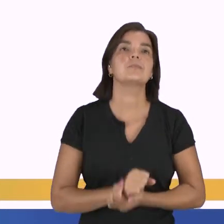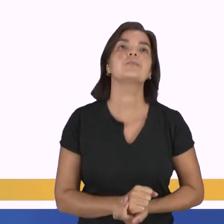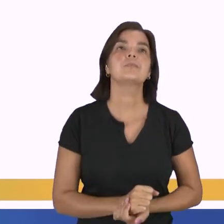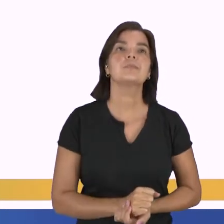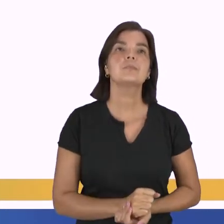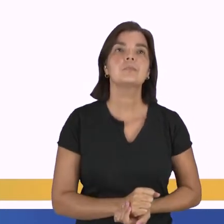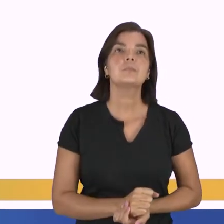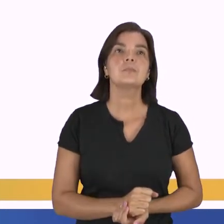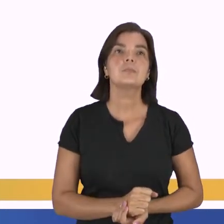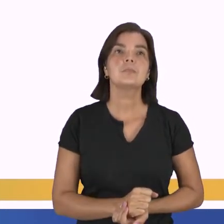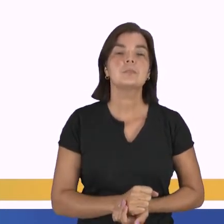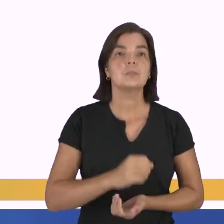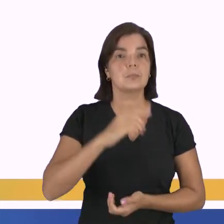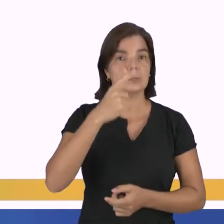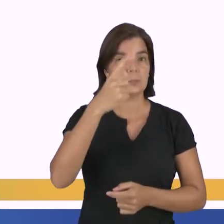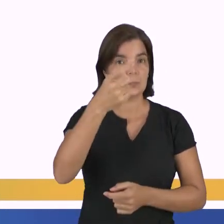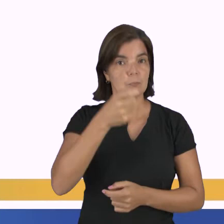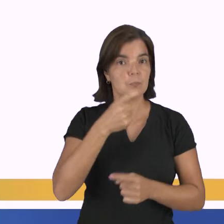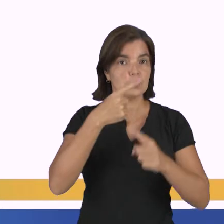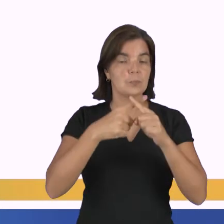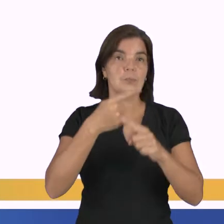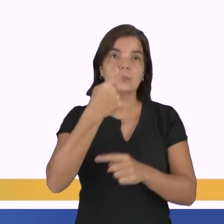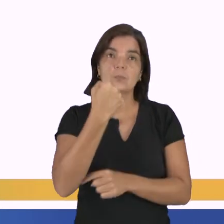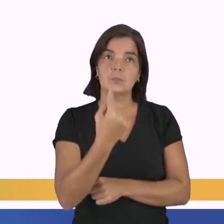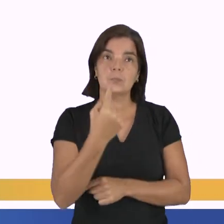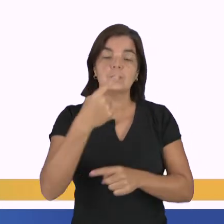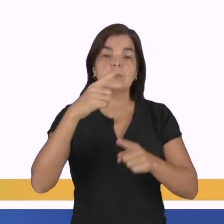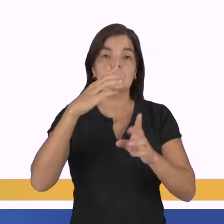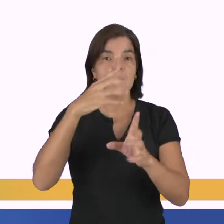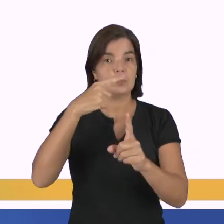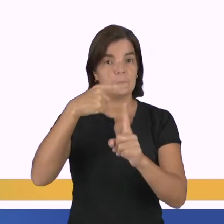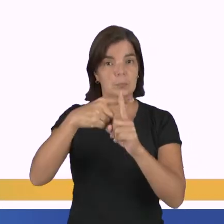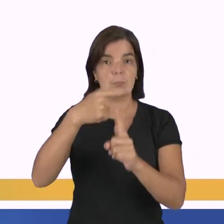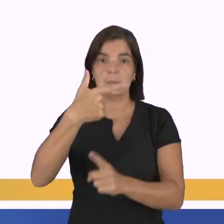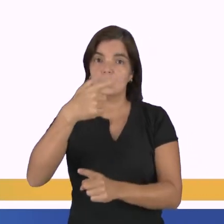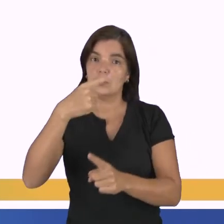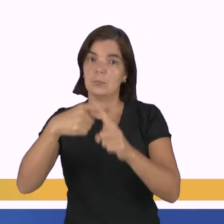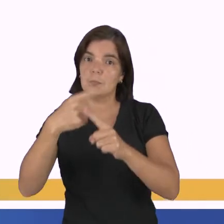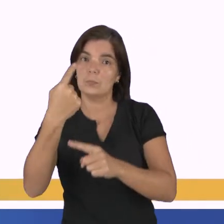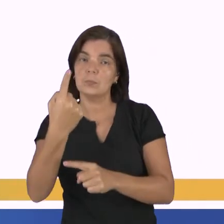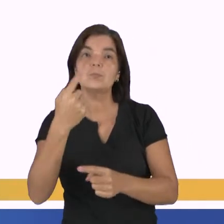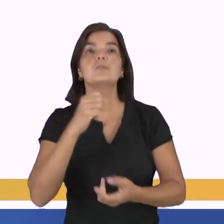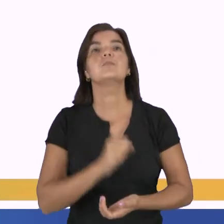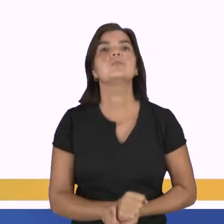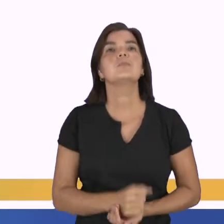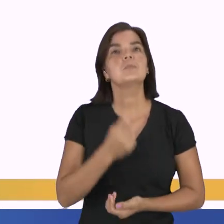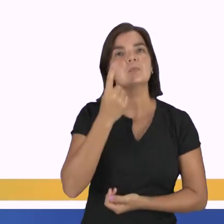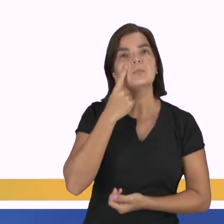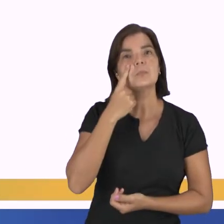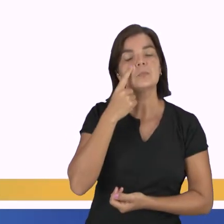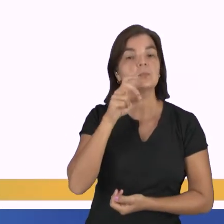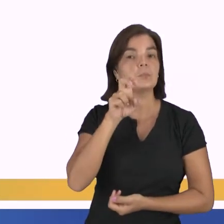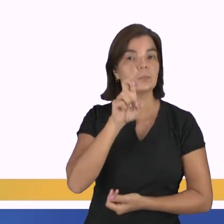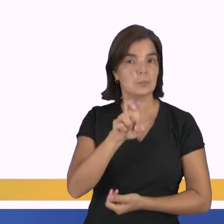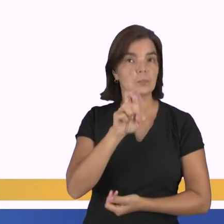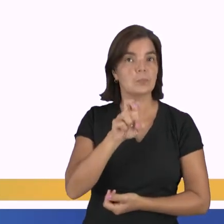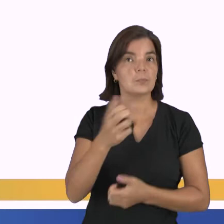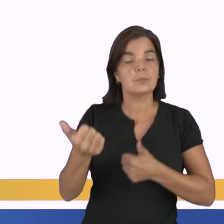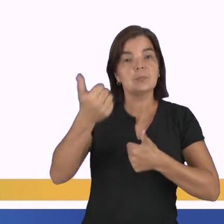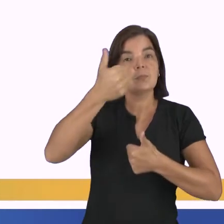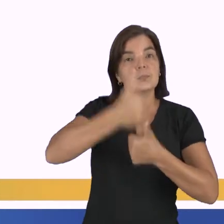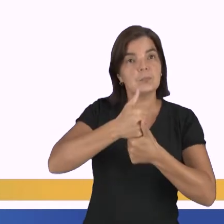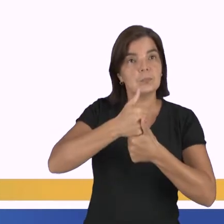fazer o X1 + 2 x 1 o c21 se nós voltarmos é o cinco